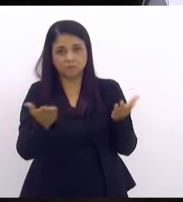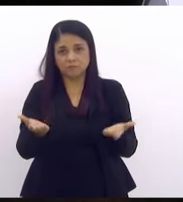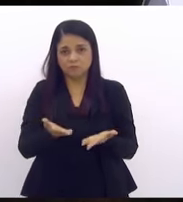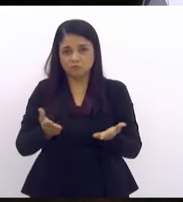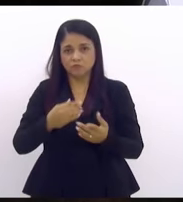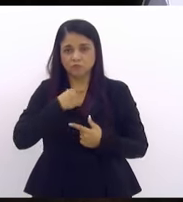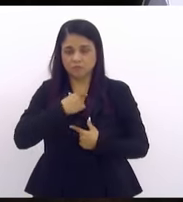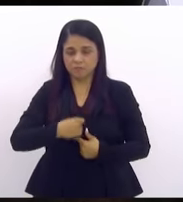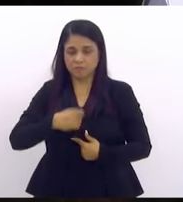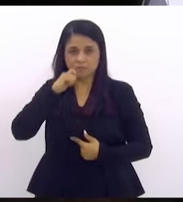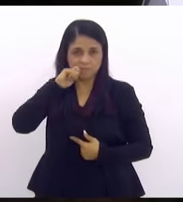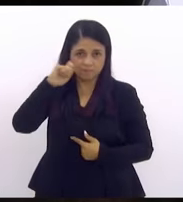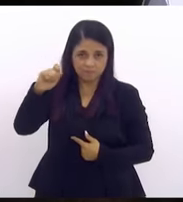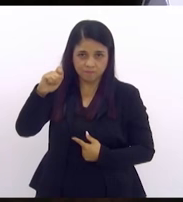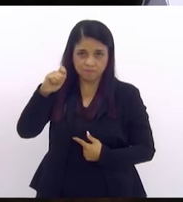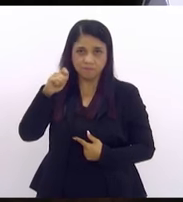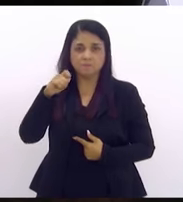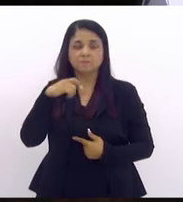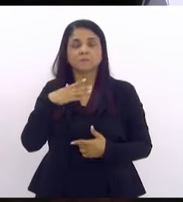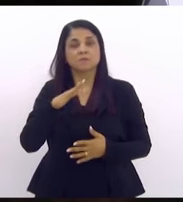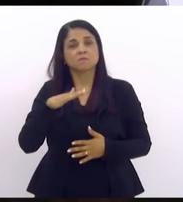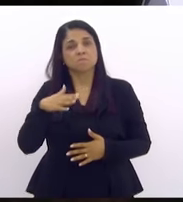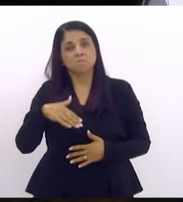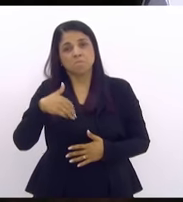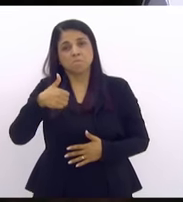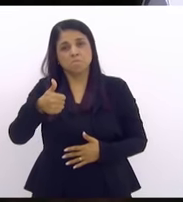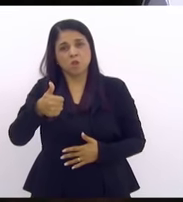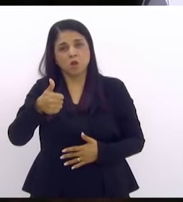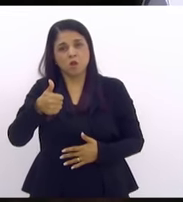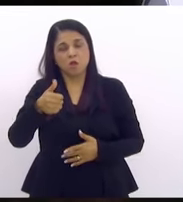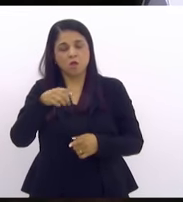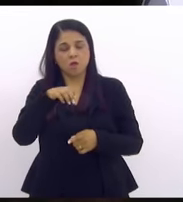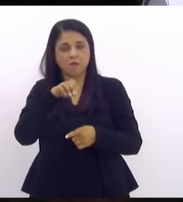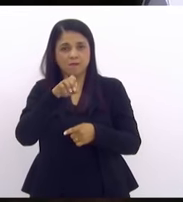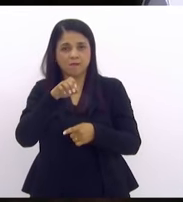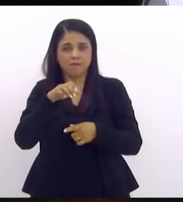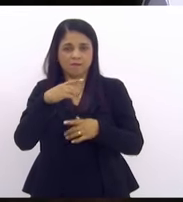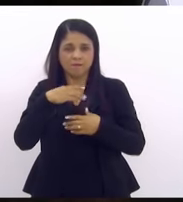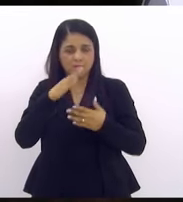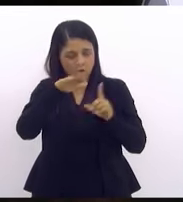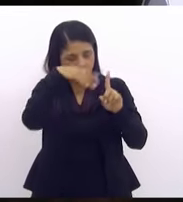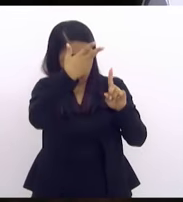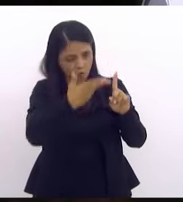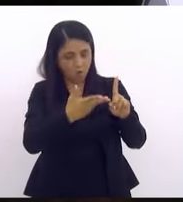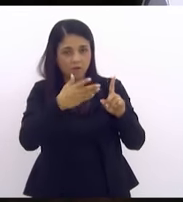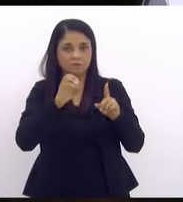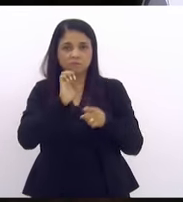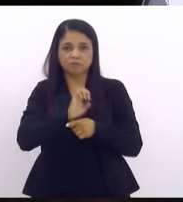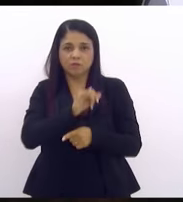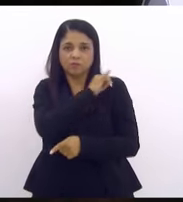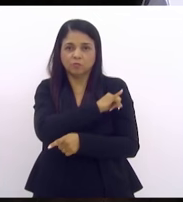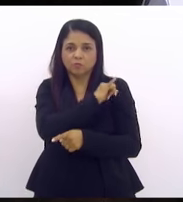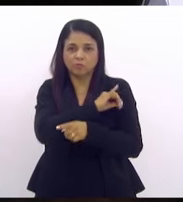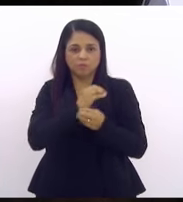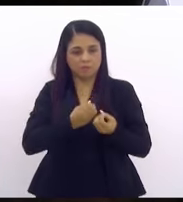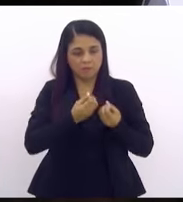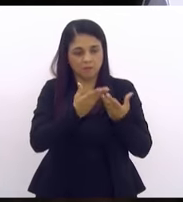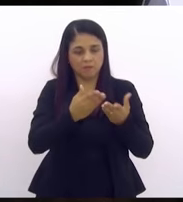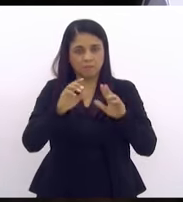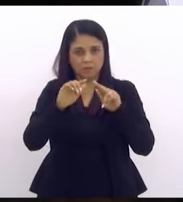a medalha Tiradentes uma das maiores honrarias concedidas no estado do Rio de Janeiro pela Assembleia